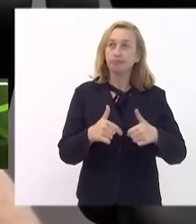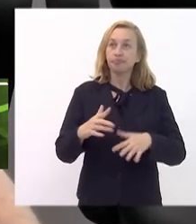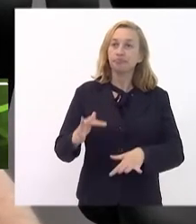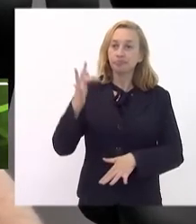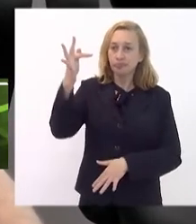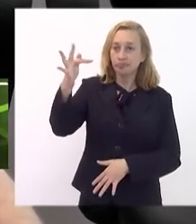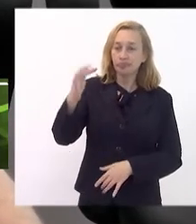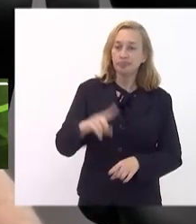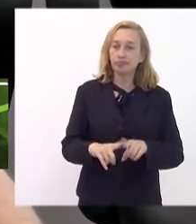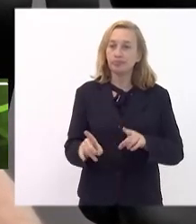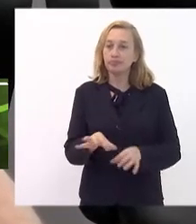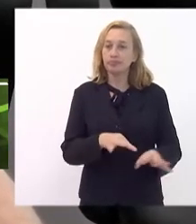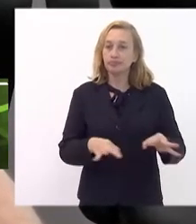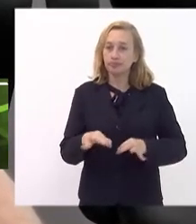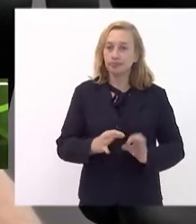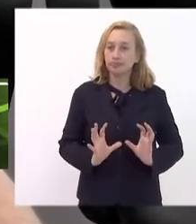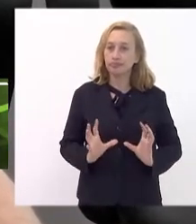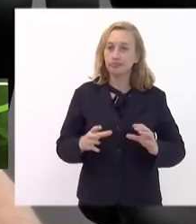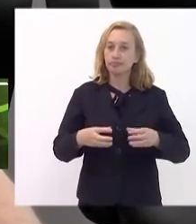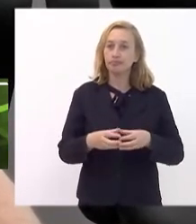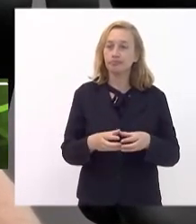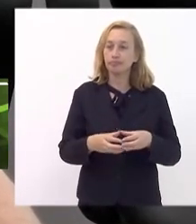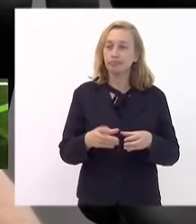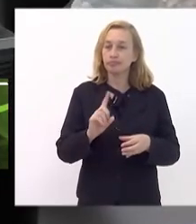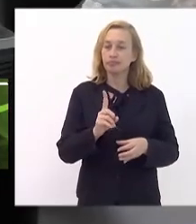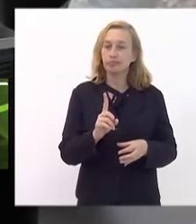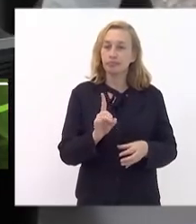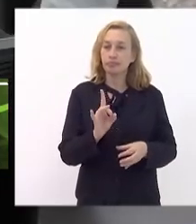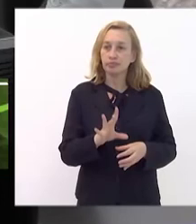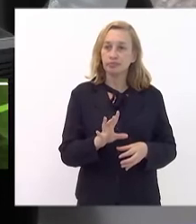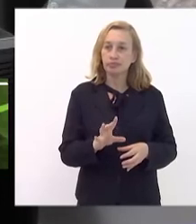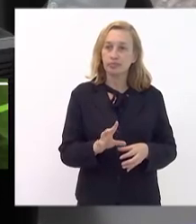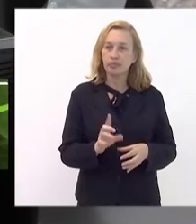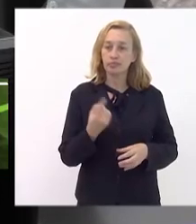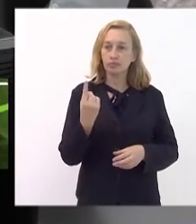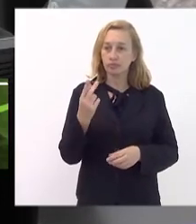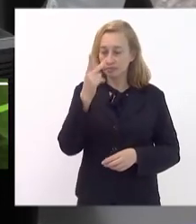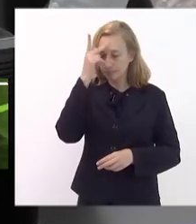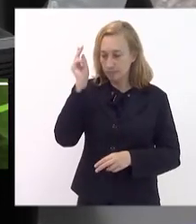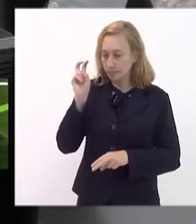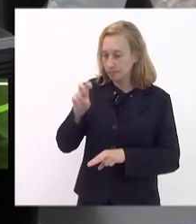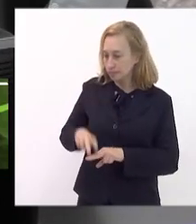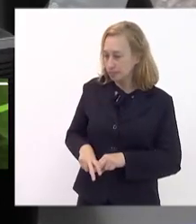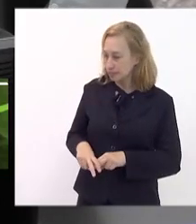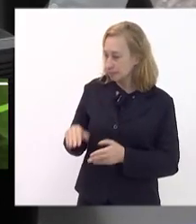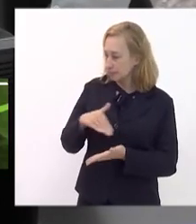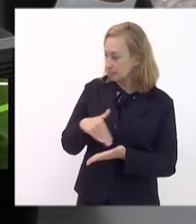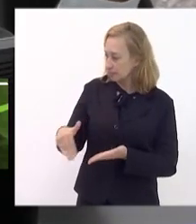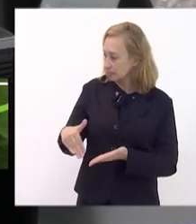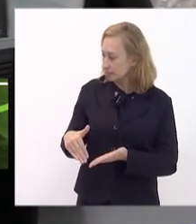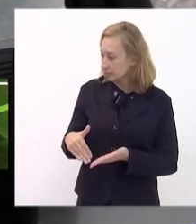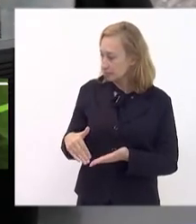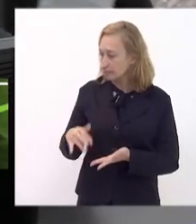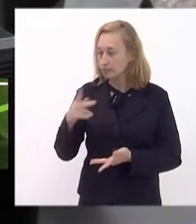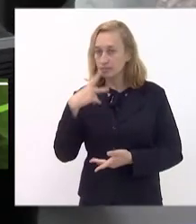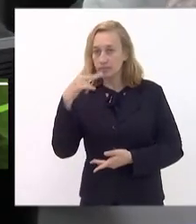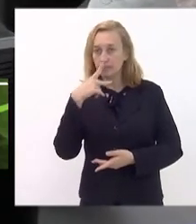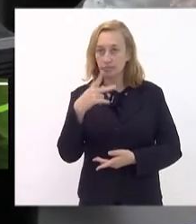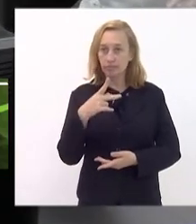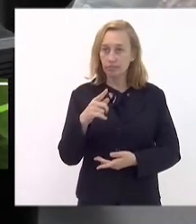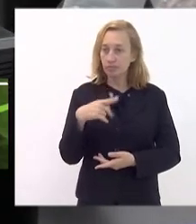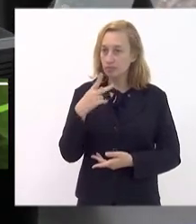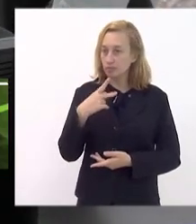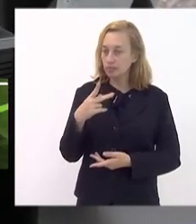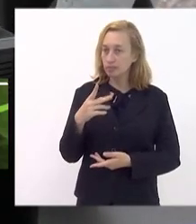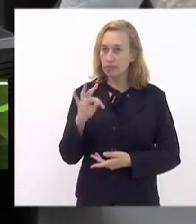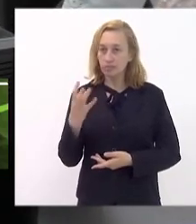mas que seja trabalho de equipe e não do luminar que senta na cadeira de secretário. Não estou falando aqui do Tiago,